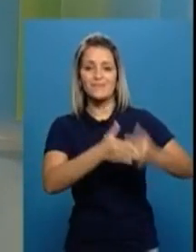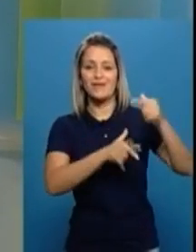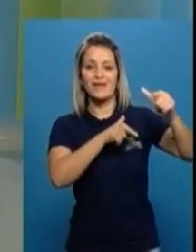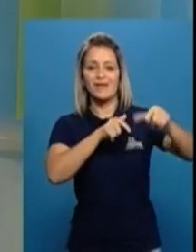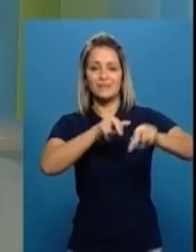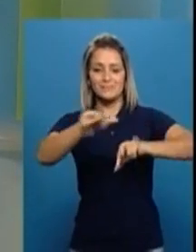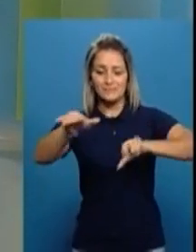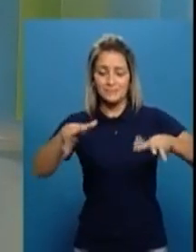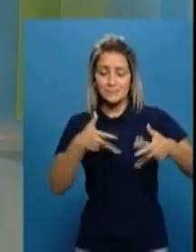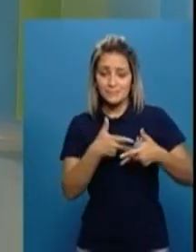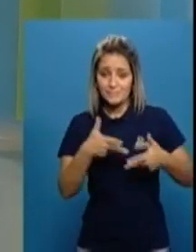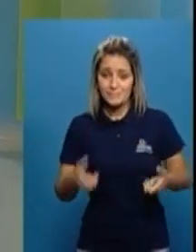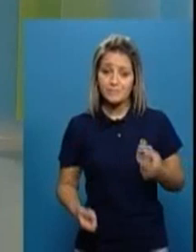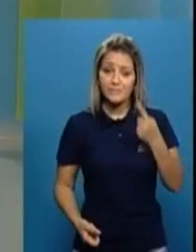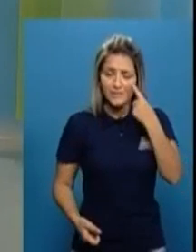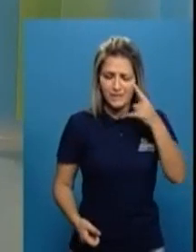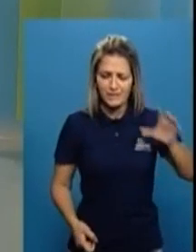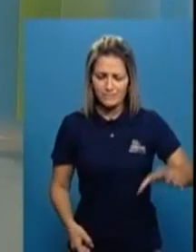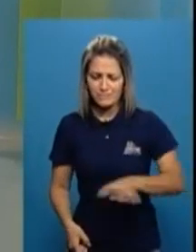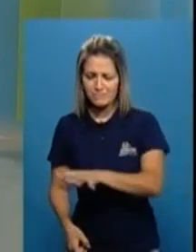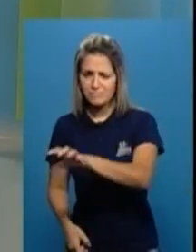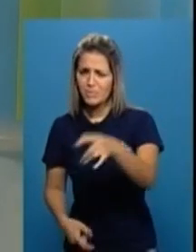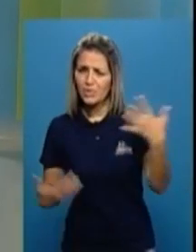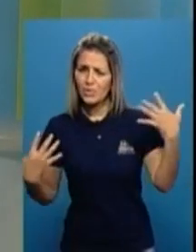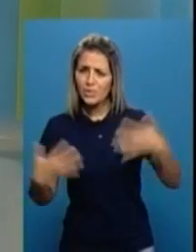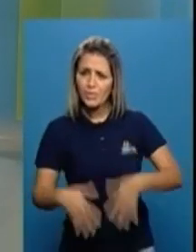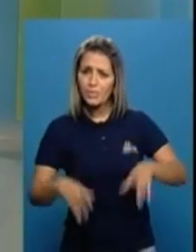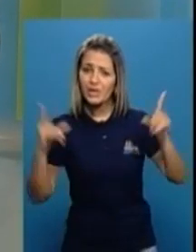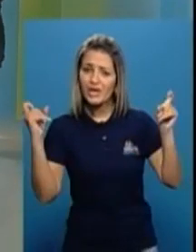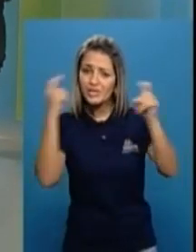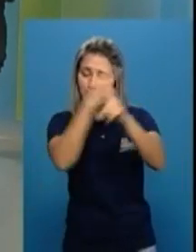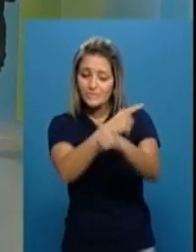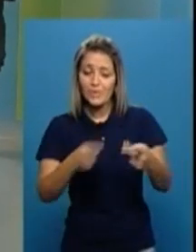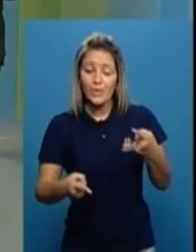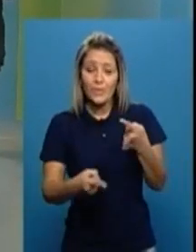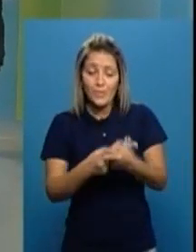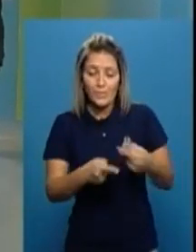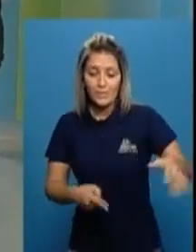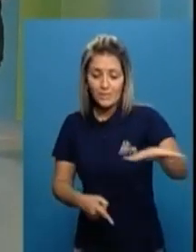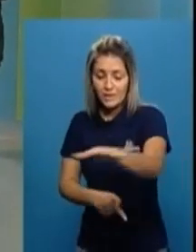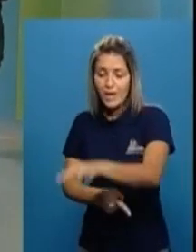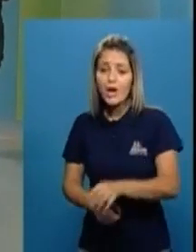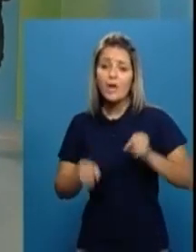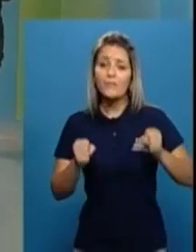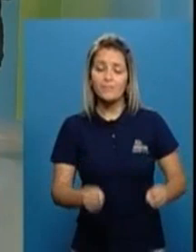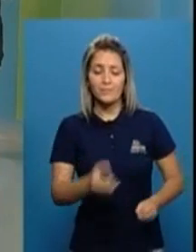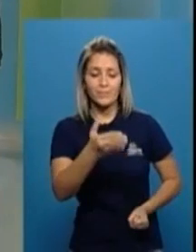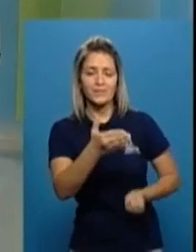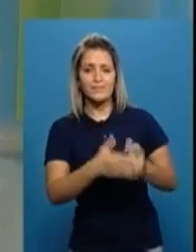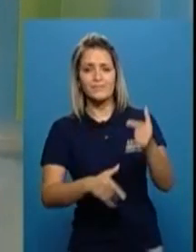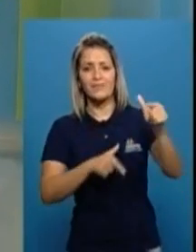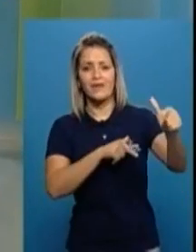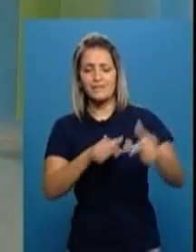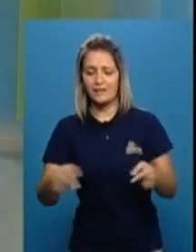diferentes. Ele é um layout bem complexo porque permite inúmeras possibilidades de combinações de tarefas